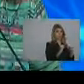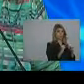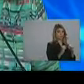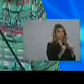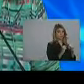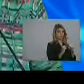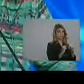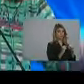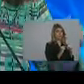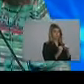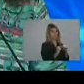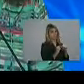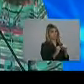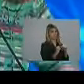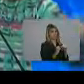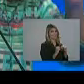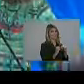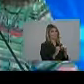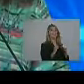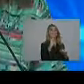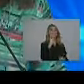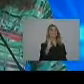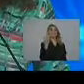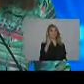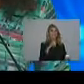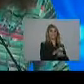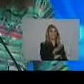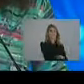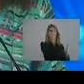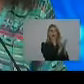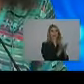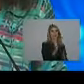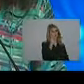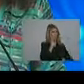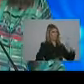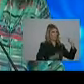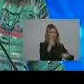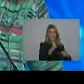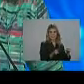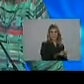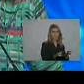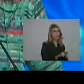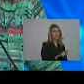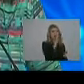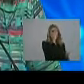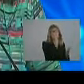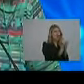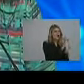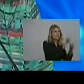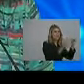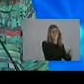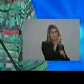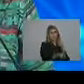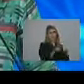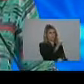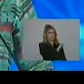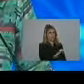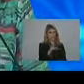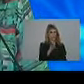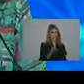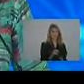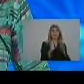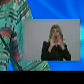traição. E traição não é confiável na política e nem merece a confiança do povo carioca. As vaias